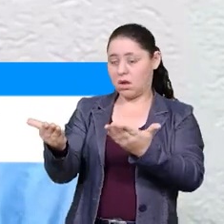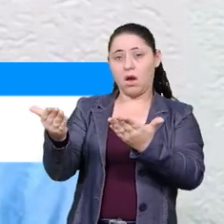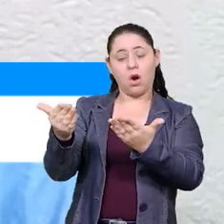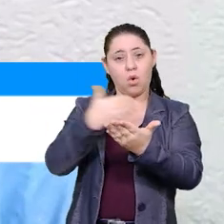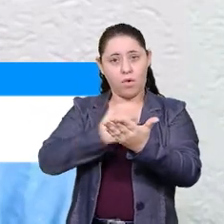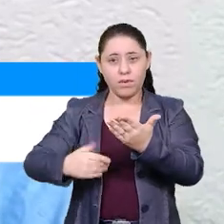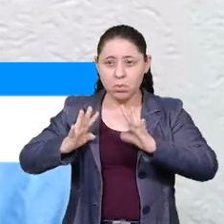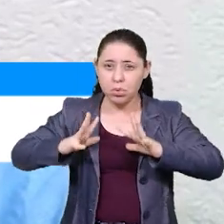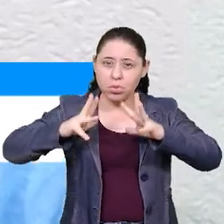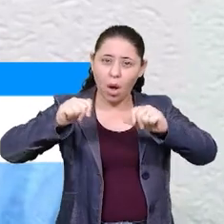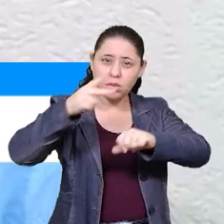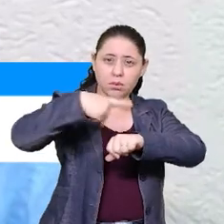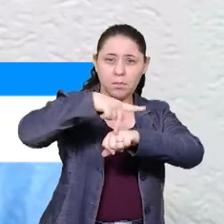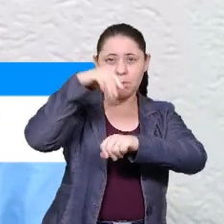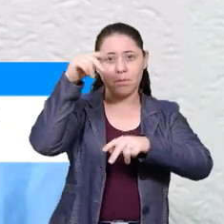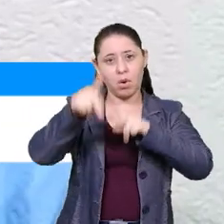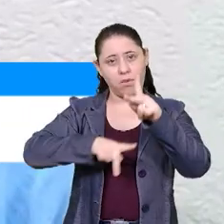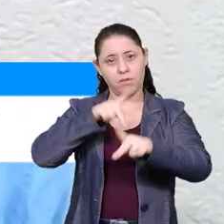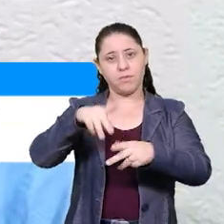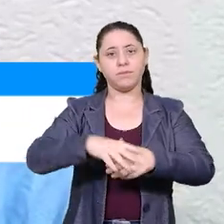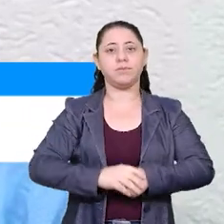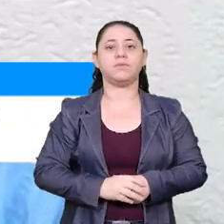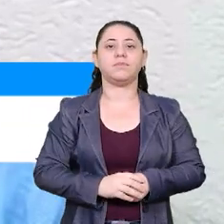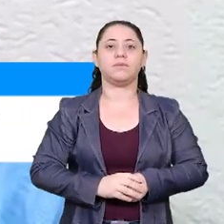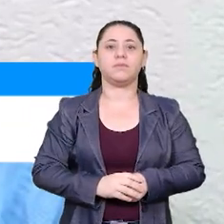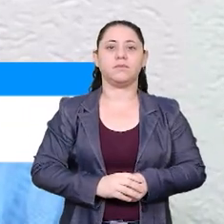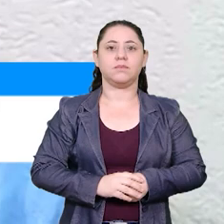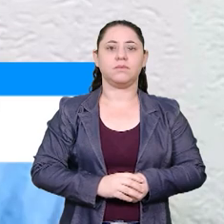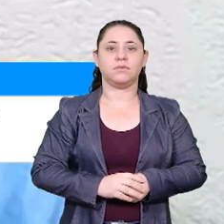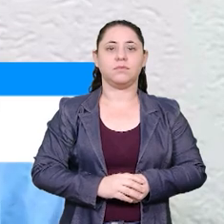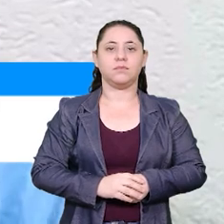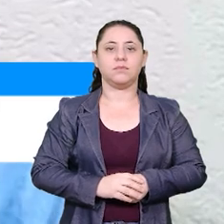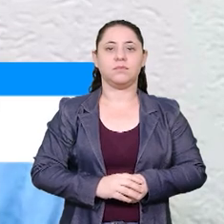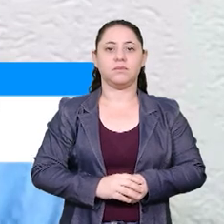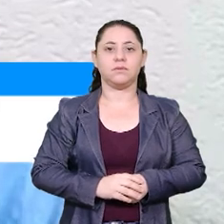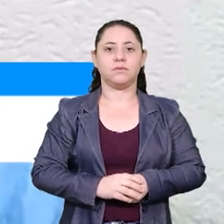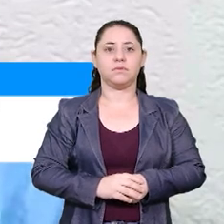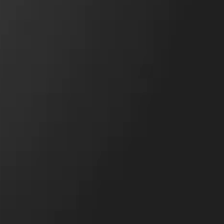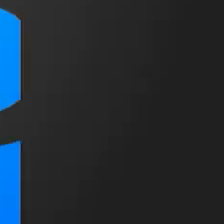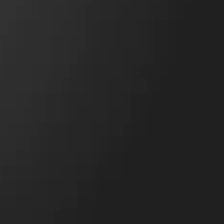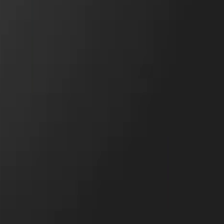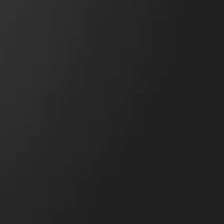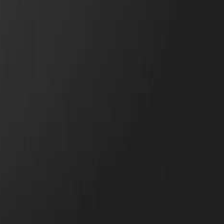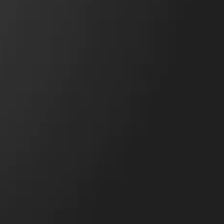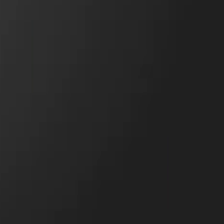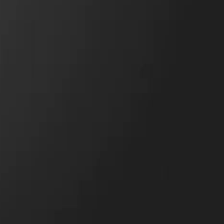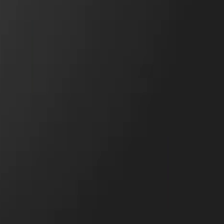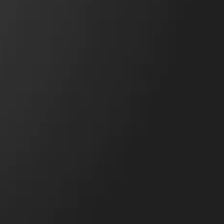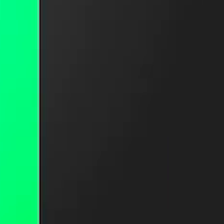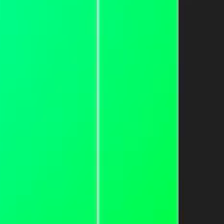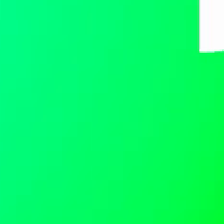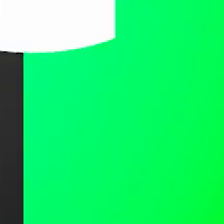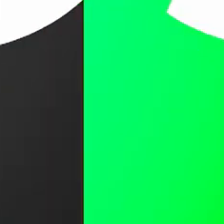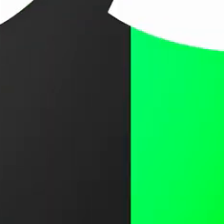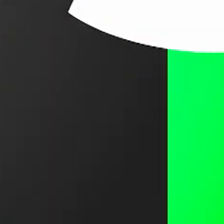que faz um governo baseado e vossa excelência e um governo para todos os brasileiros